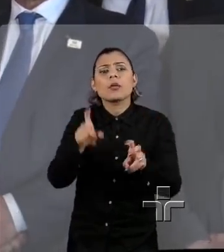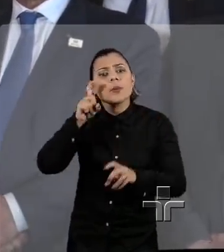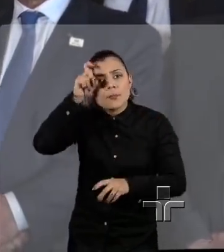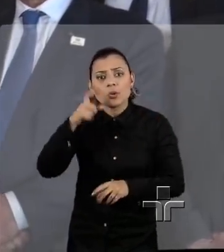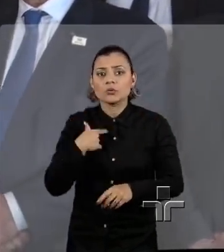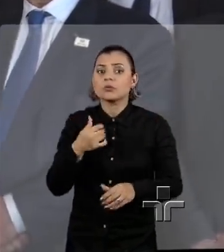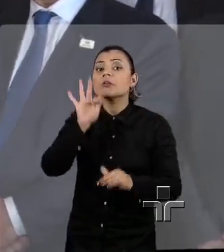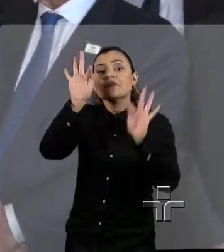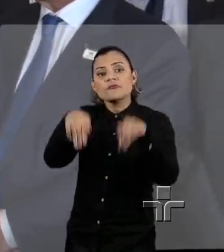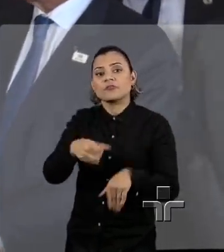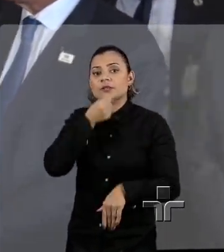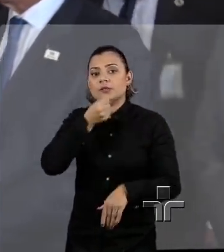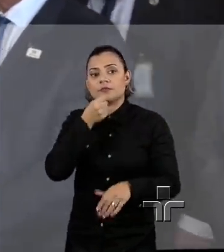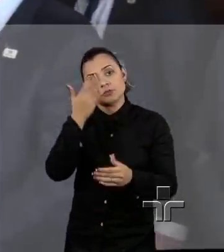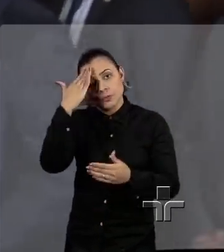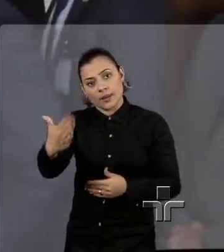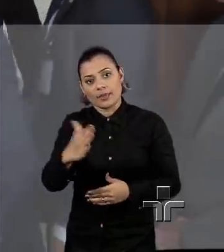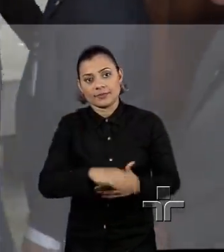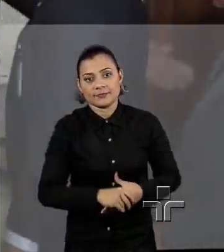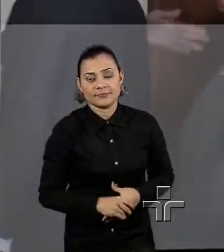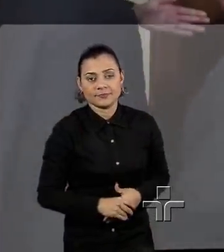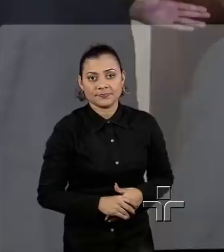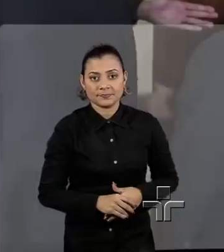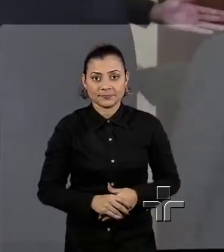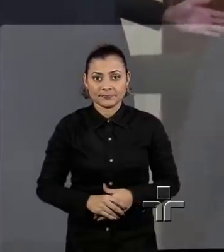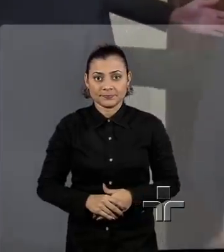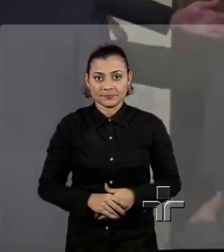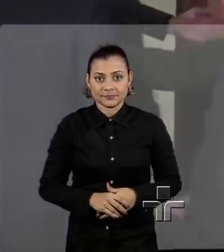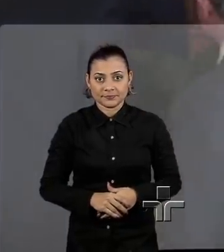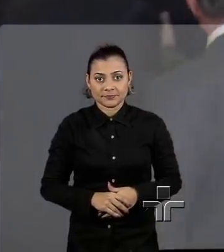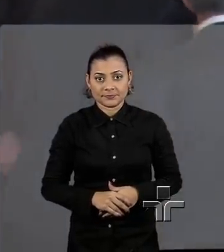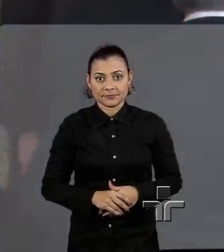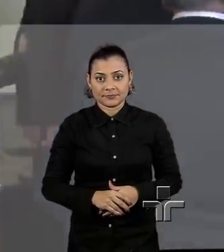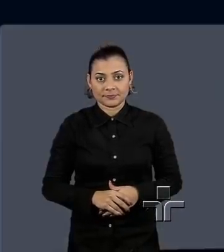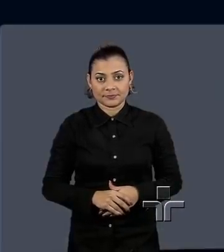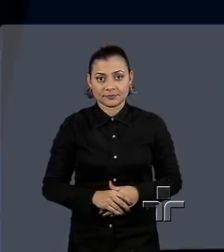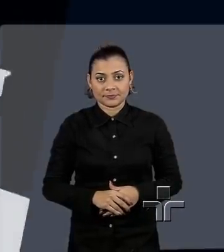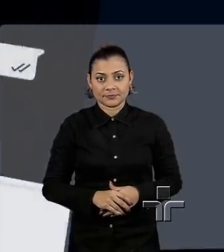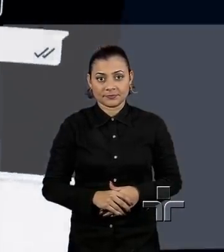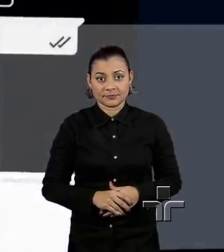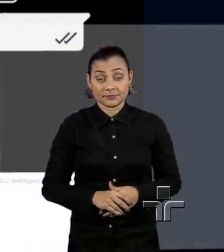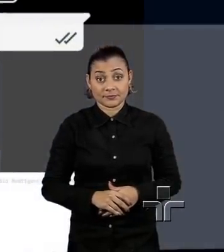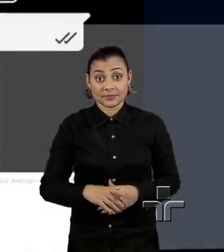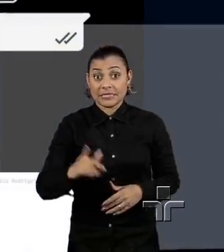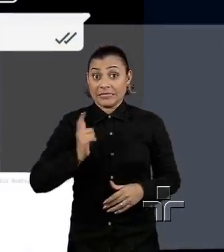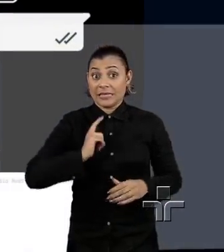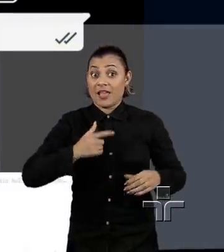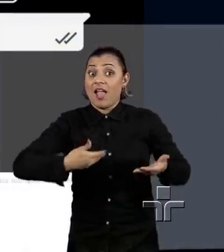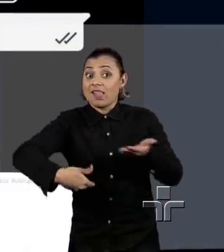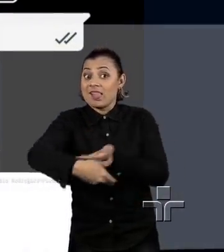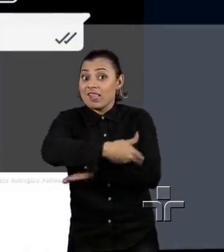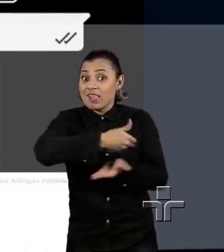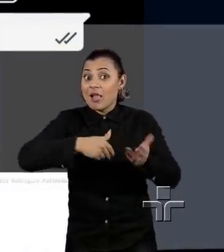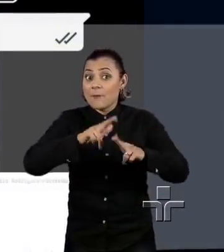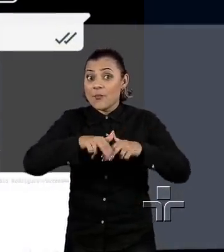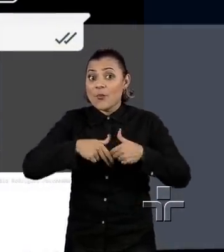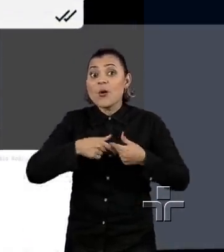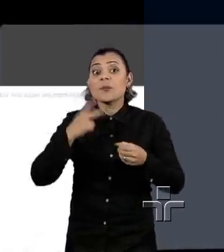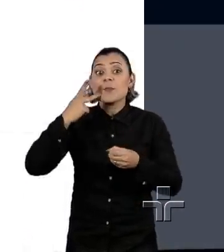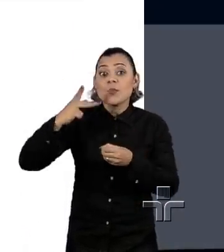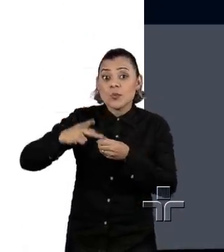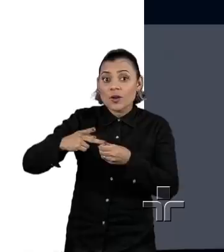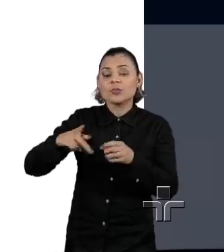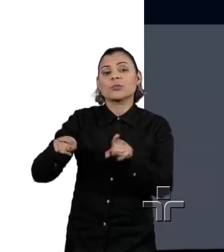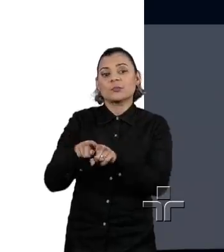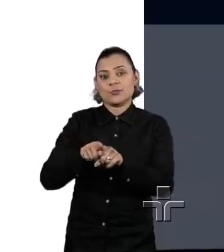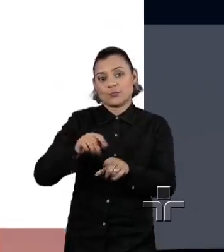Está encerrado, então. Obrigado. Pode falar sobre isso, presidente? Na troca de mensagens entre os procuradores da Lava Jato